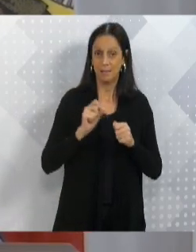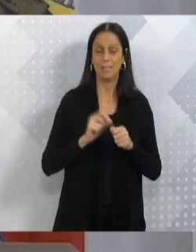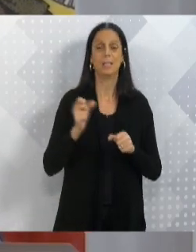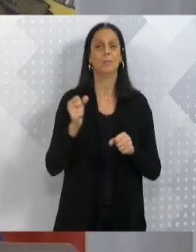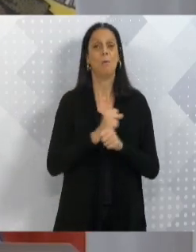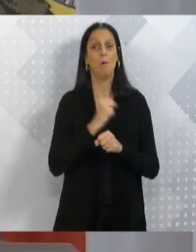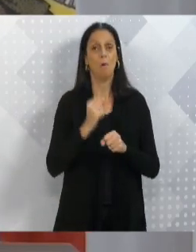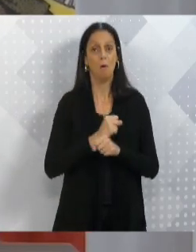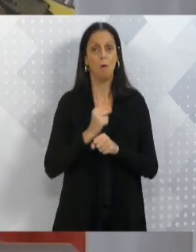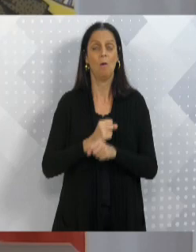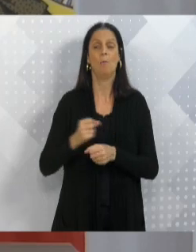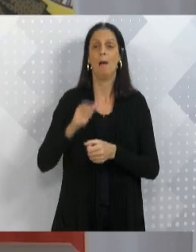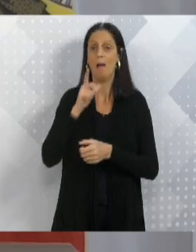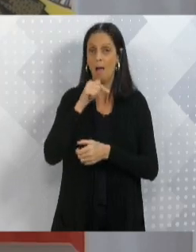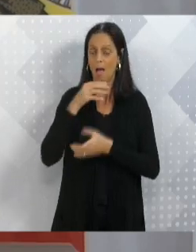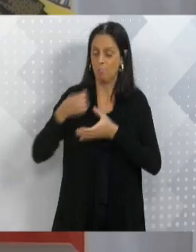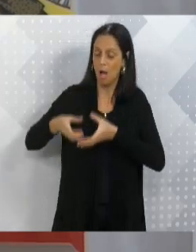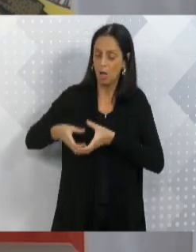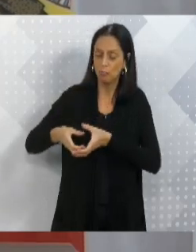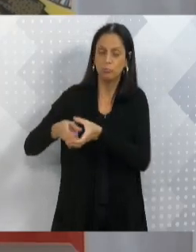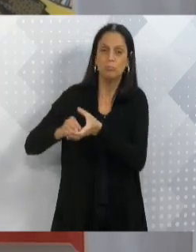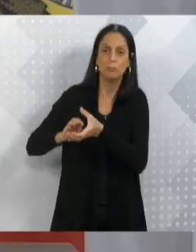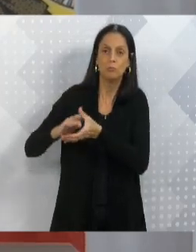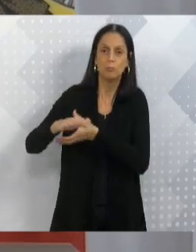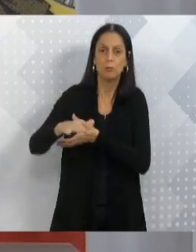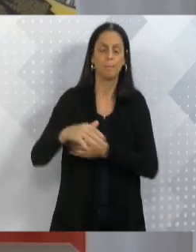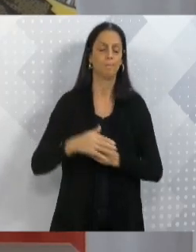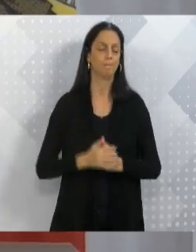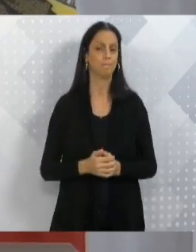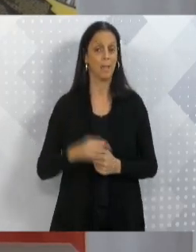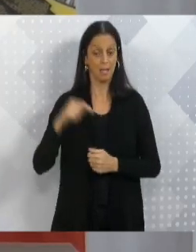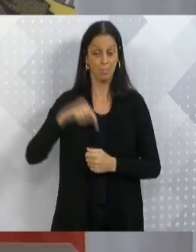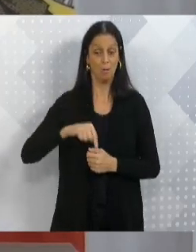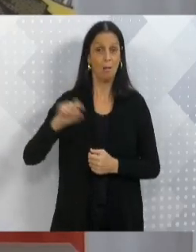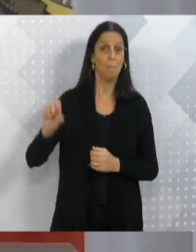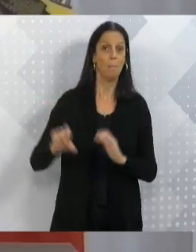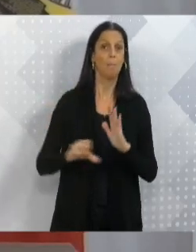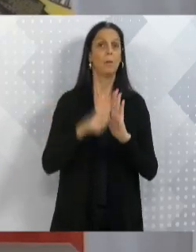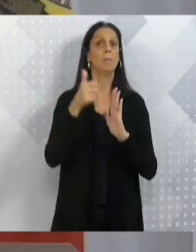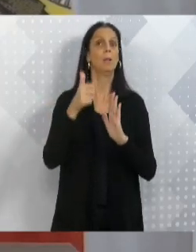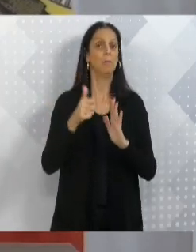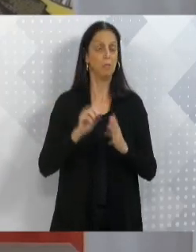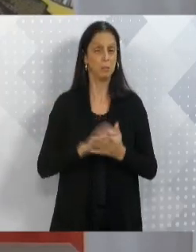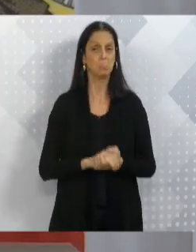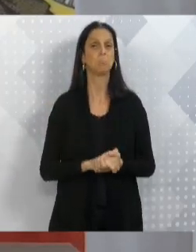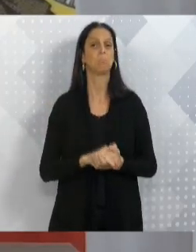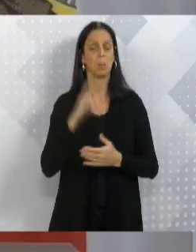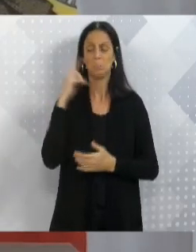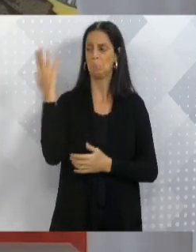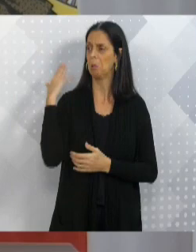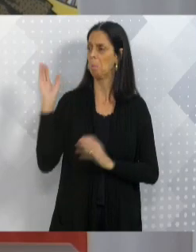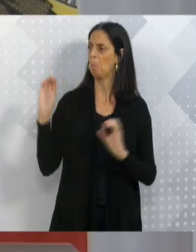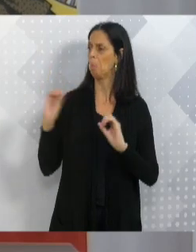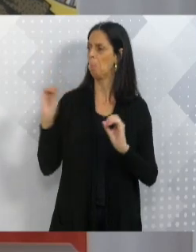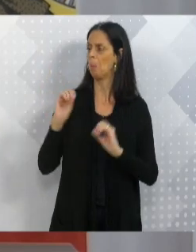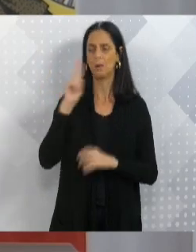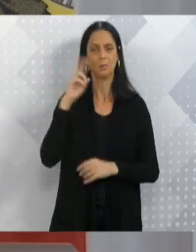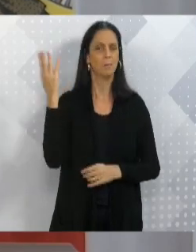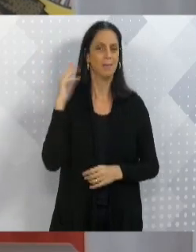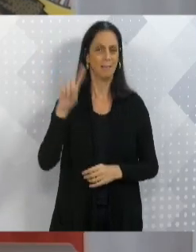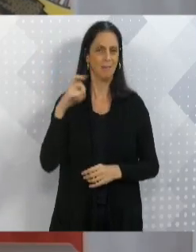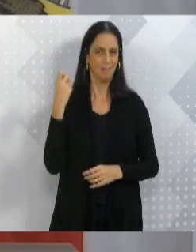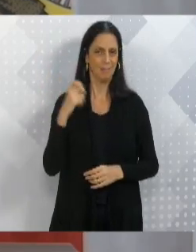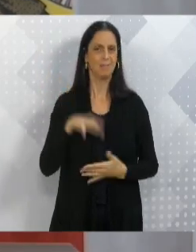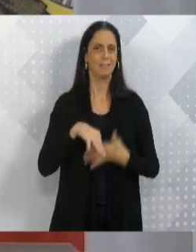drenagem. Nunca na história de Blumenau, vereador Brás, me faz lembrar aqui, Vossa Excelência, quando era líder do governo,